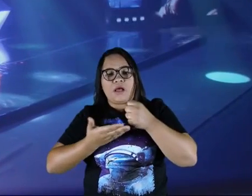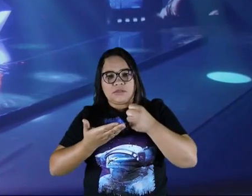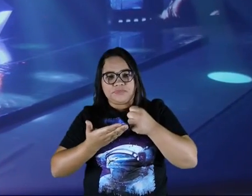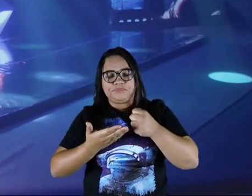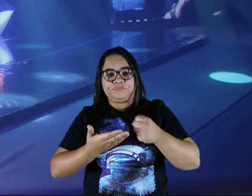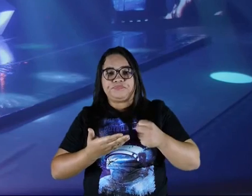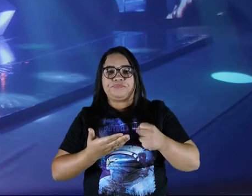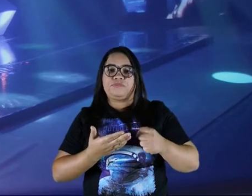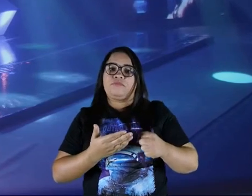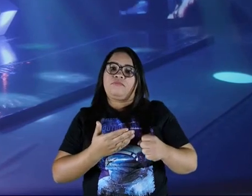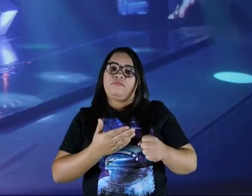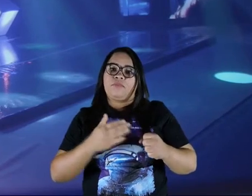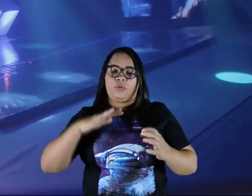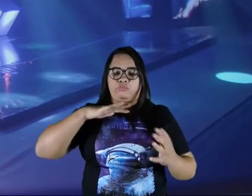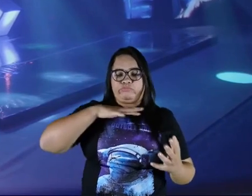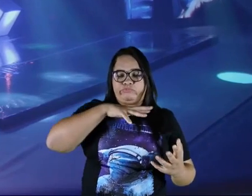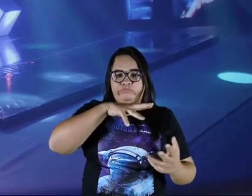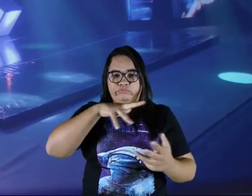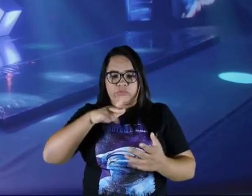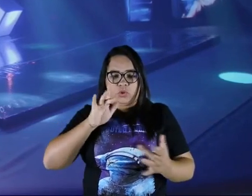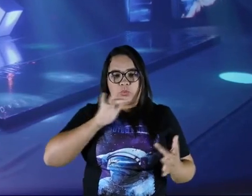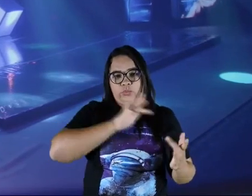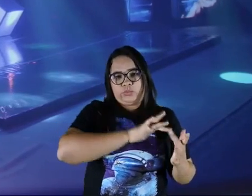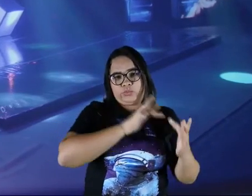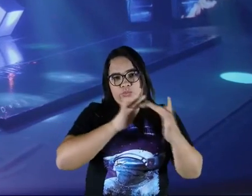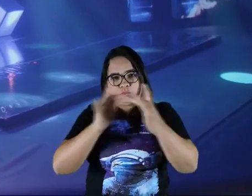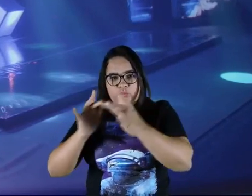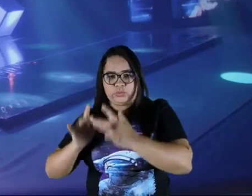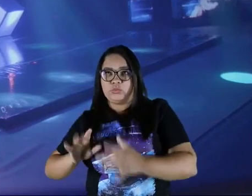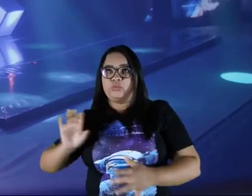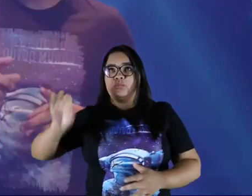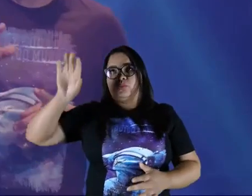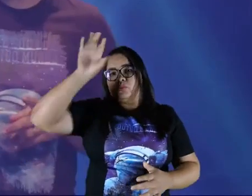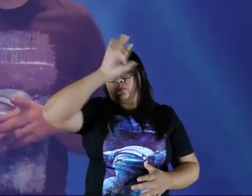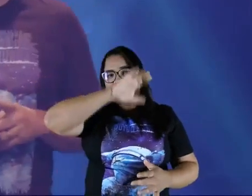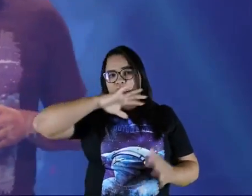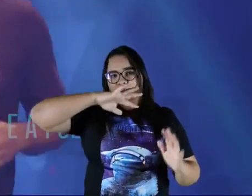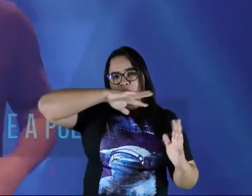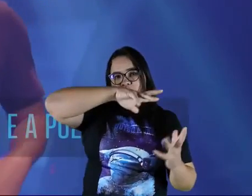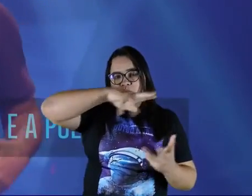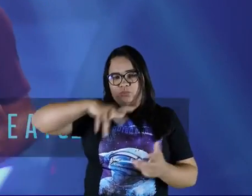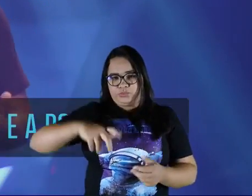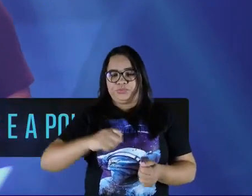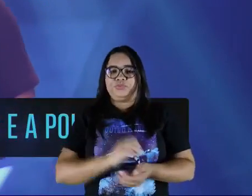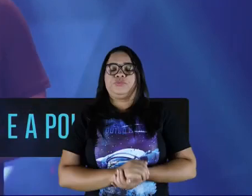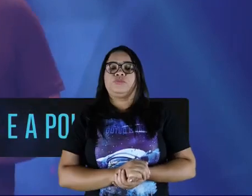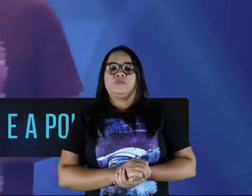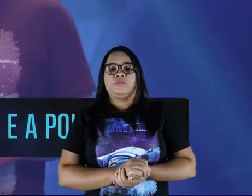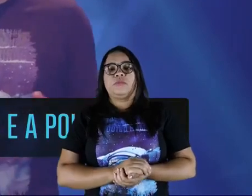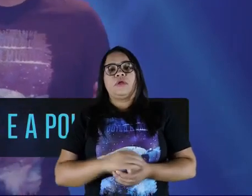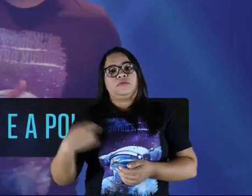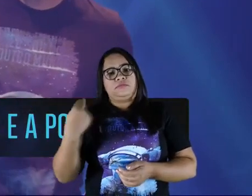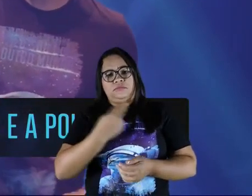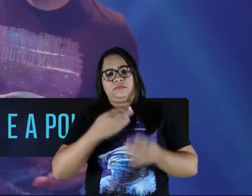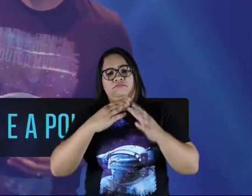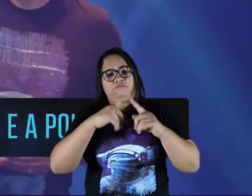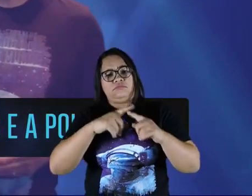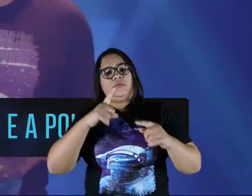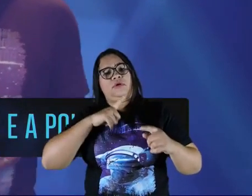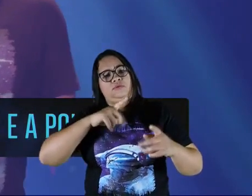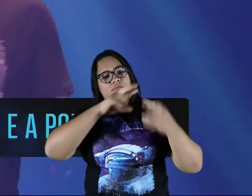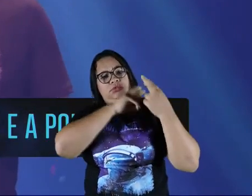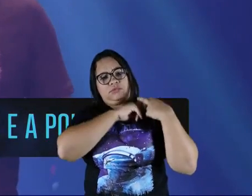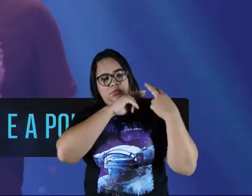nos contatos com os governos das regiões nas quais atuamos. Portanto, como Igreja, buscamos cumprir os nossos deveres